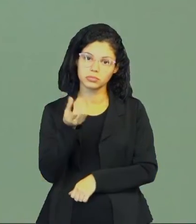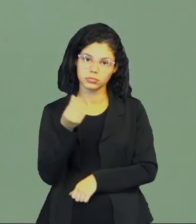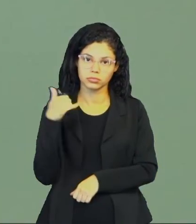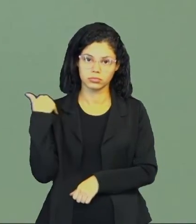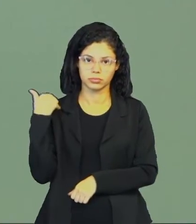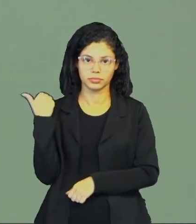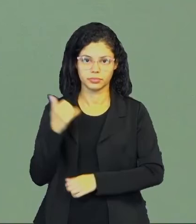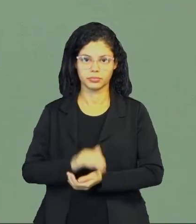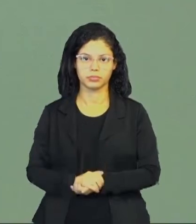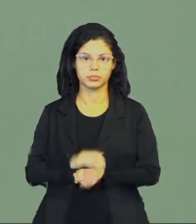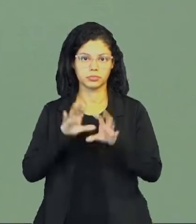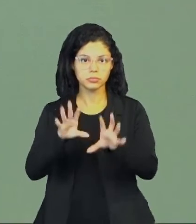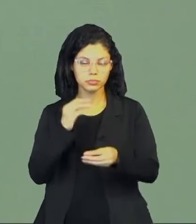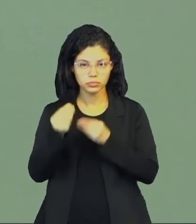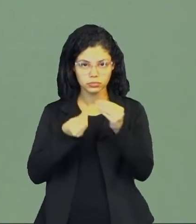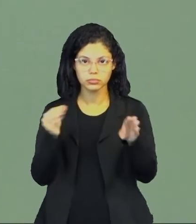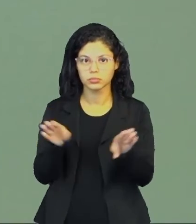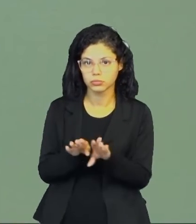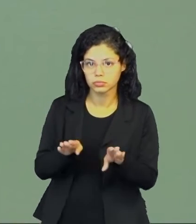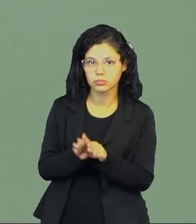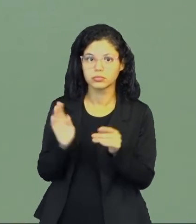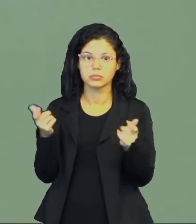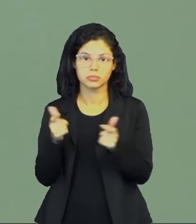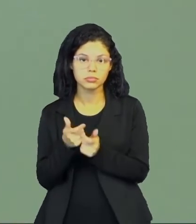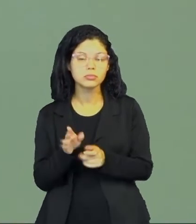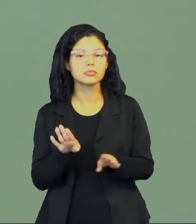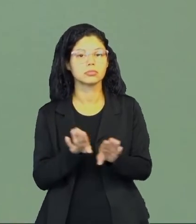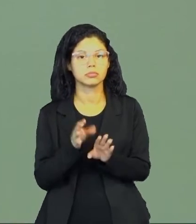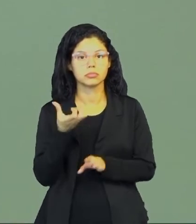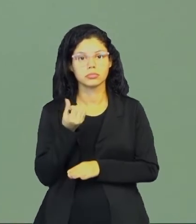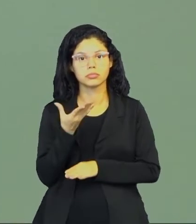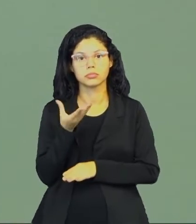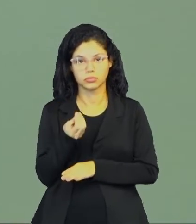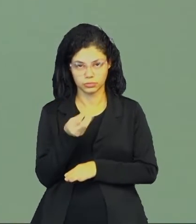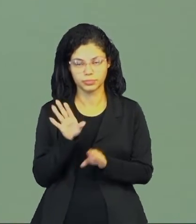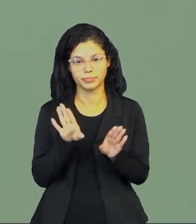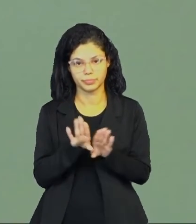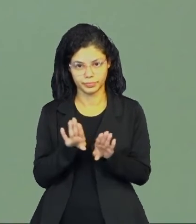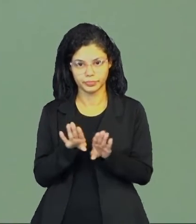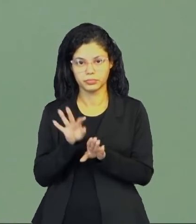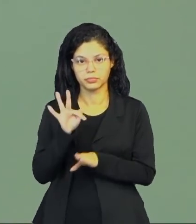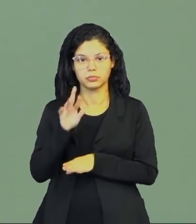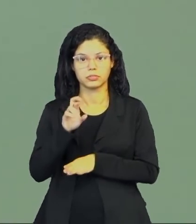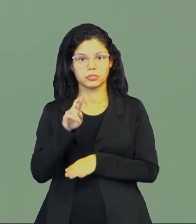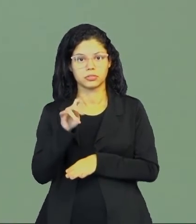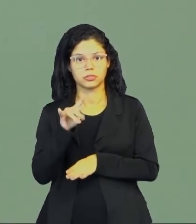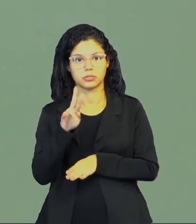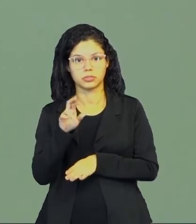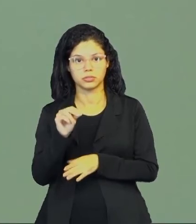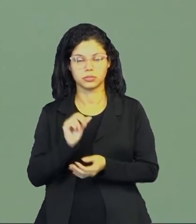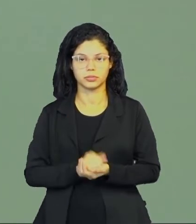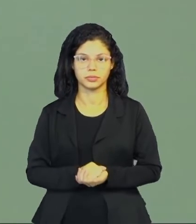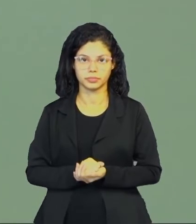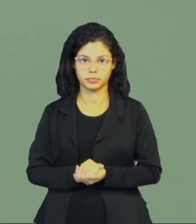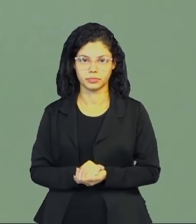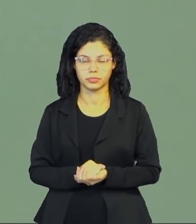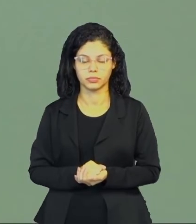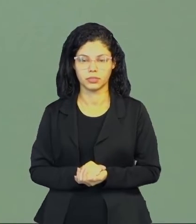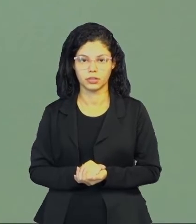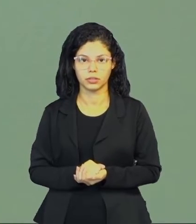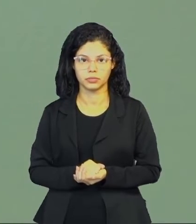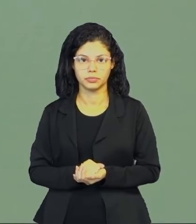anos. Assim como também para menores de 16 anos, né? Ele é obrigatório para as pessoas,